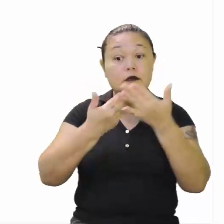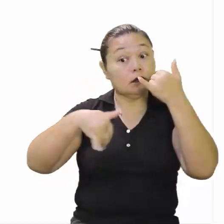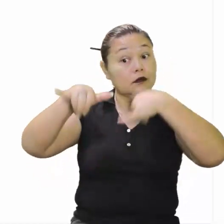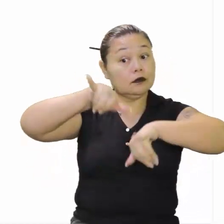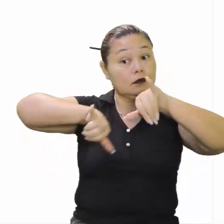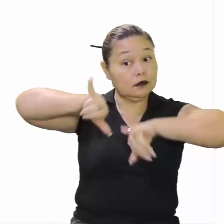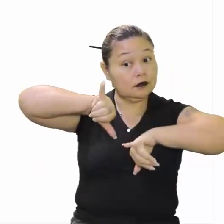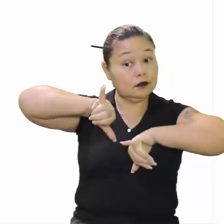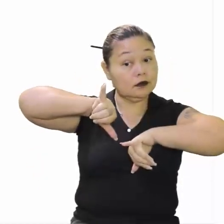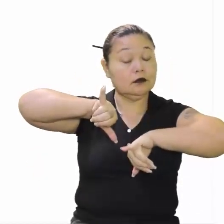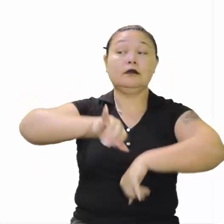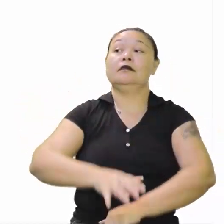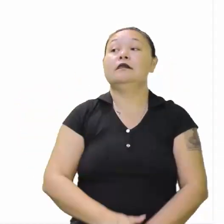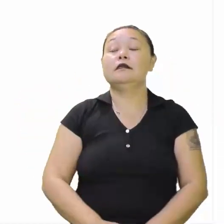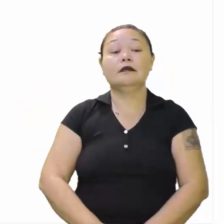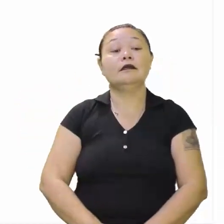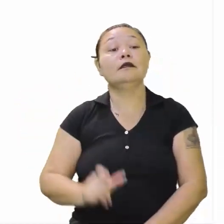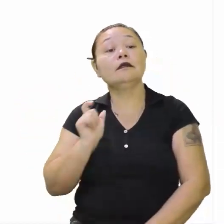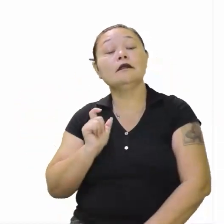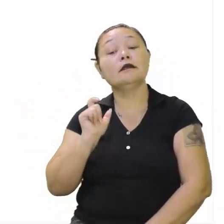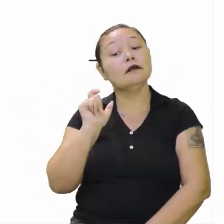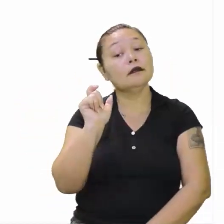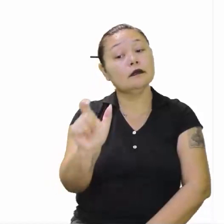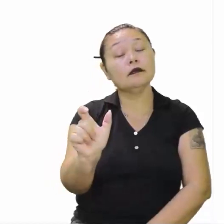química? A palavra